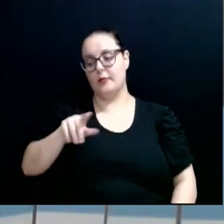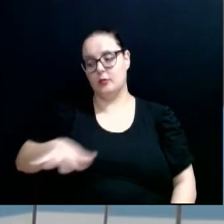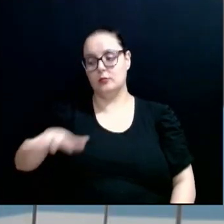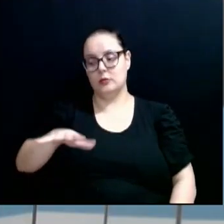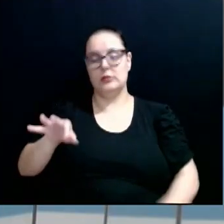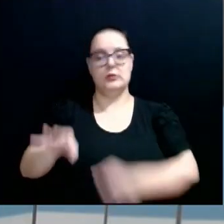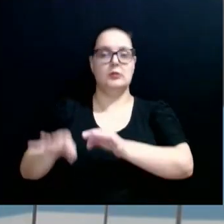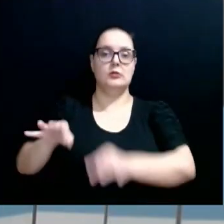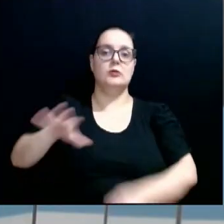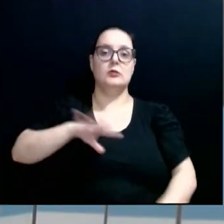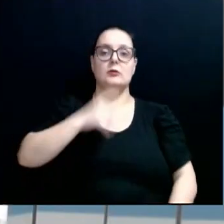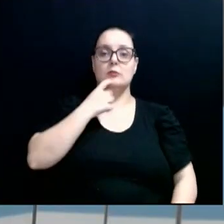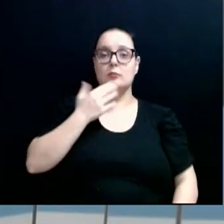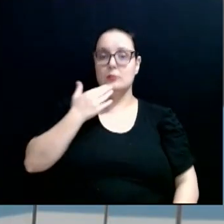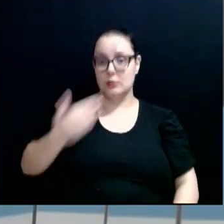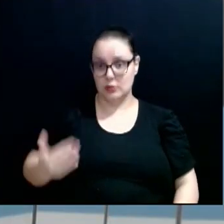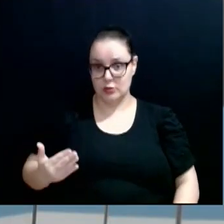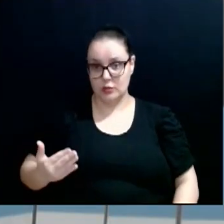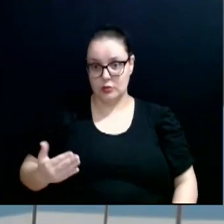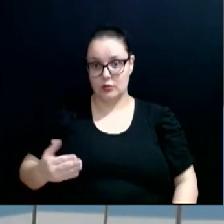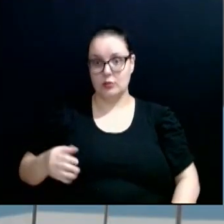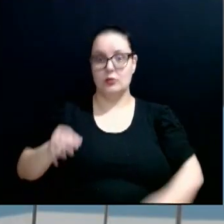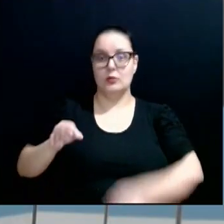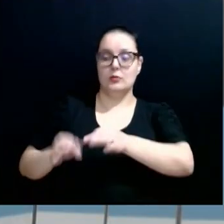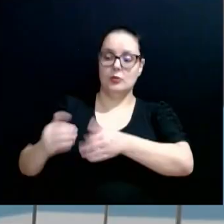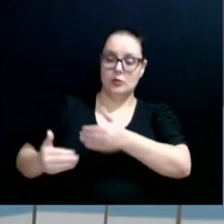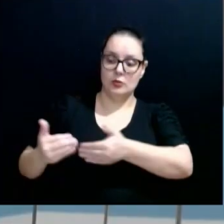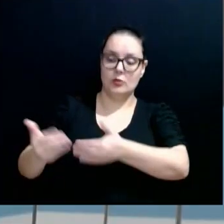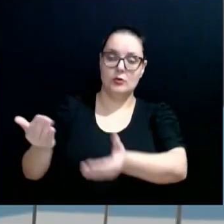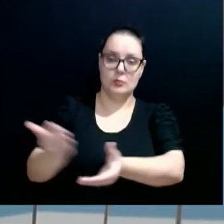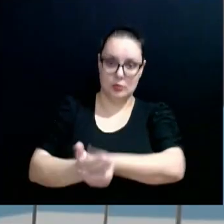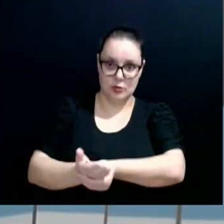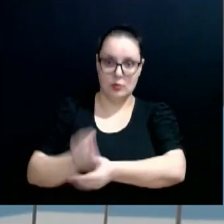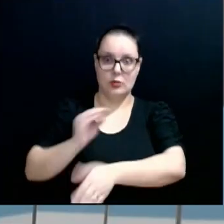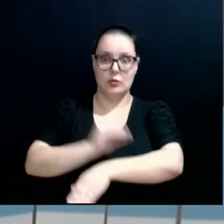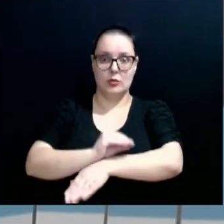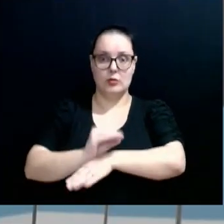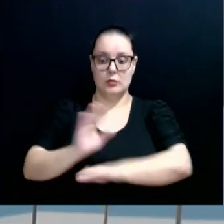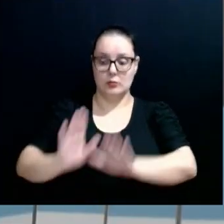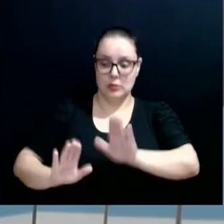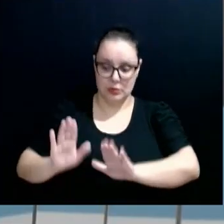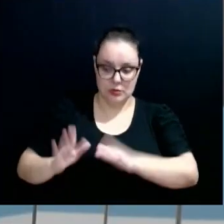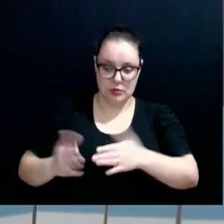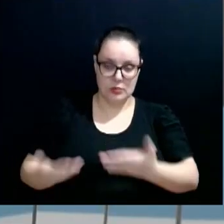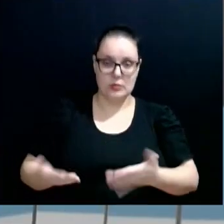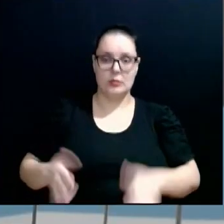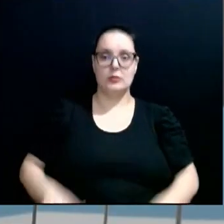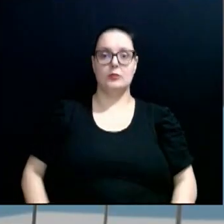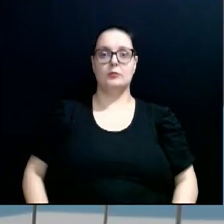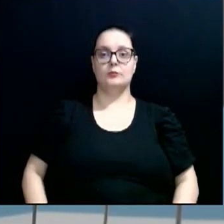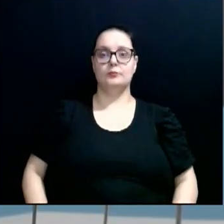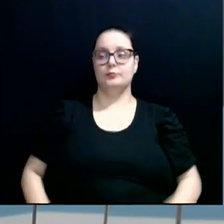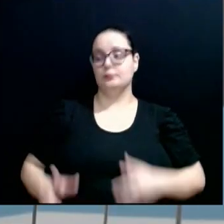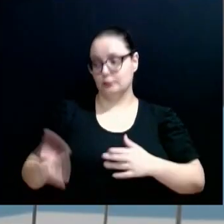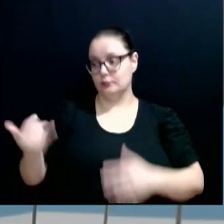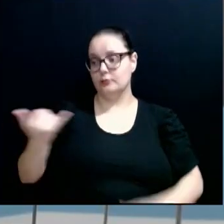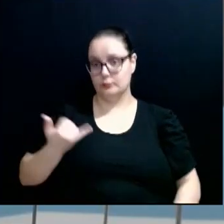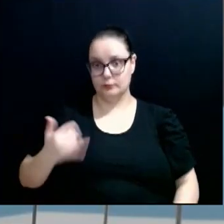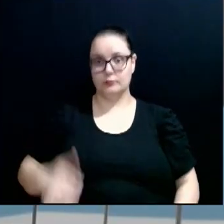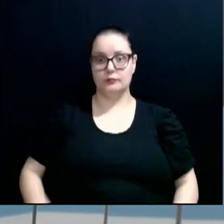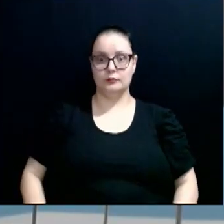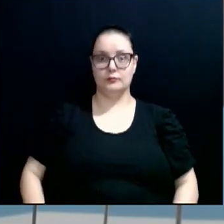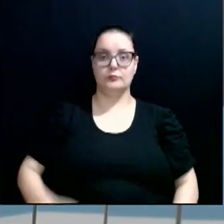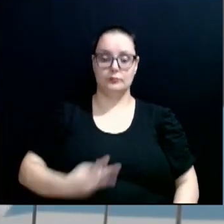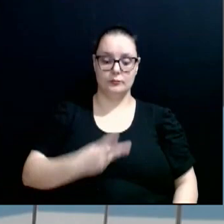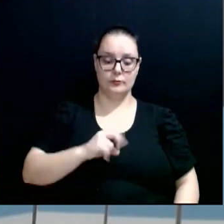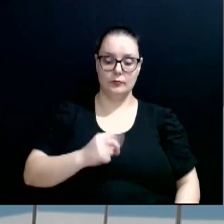pedindo para o juiz do processo, né, que cuidava do processo da licitação, Como você disse, a licitação de 2019 foi